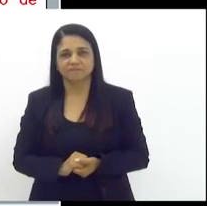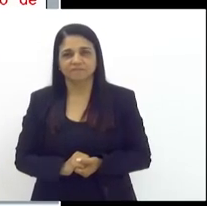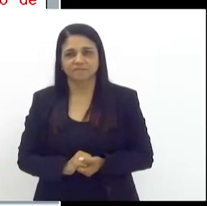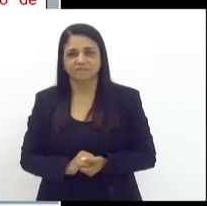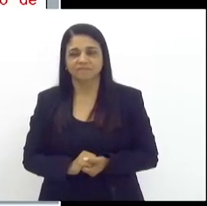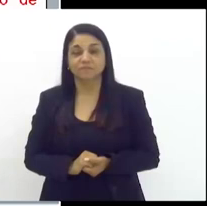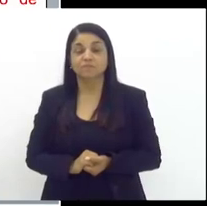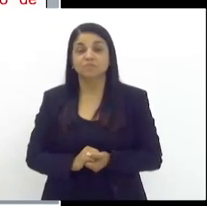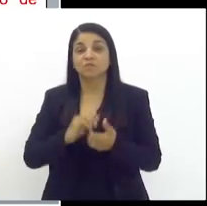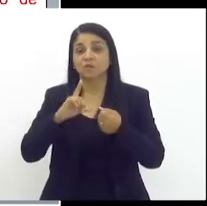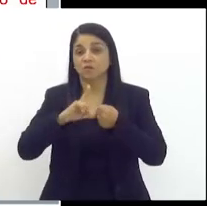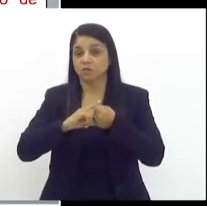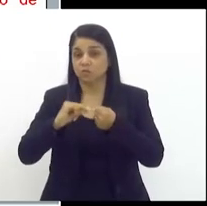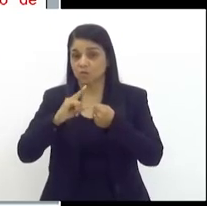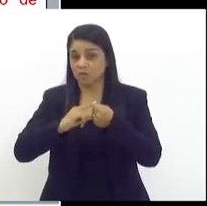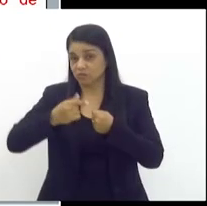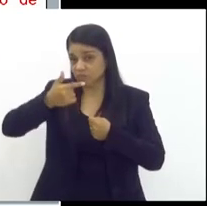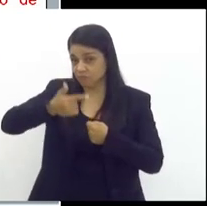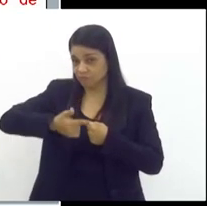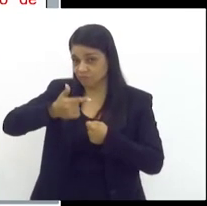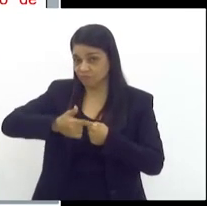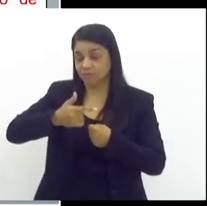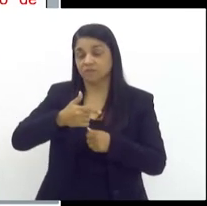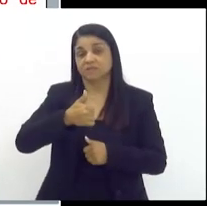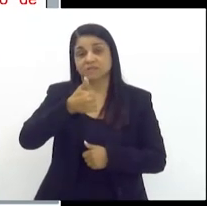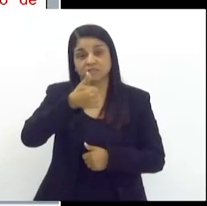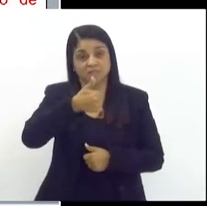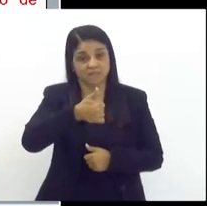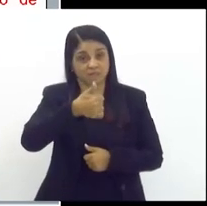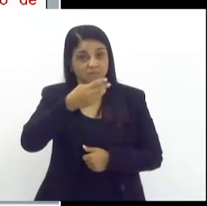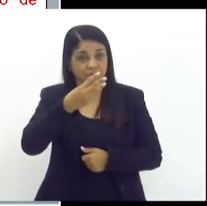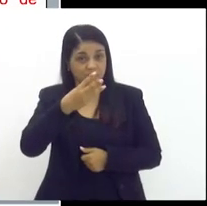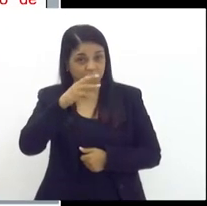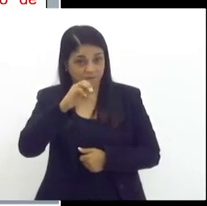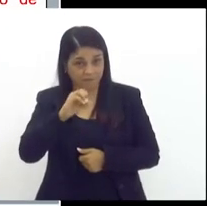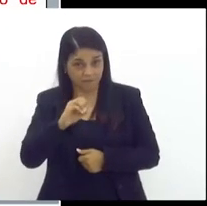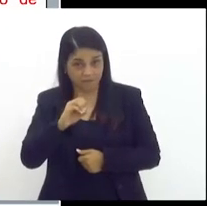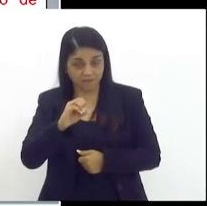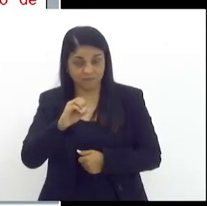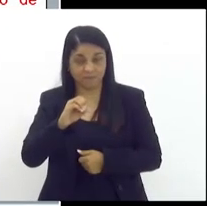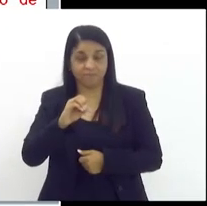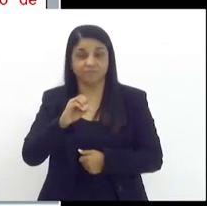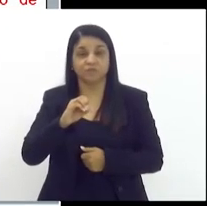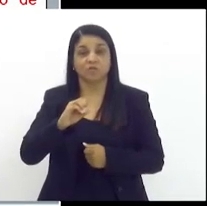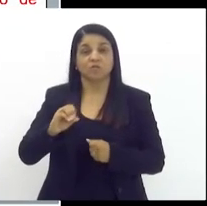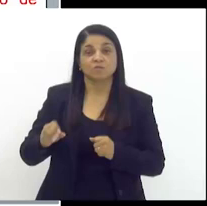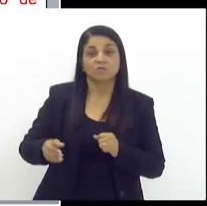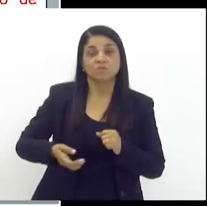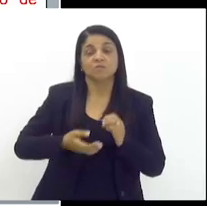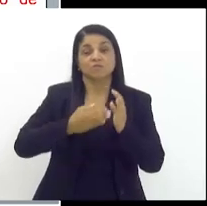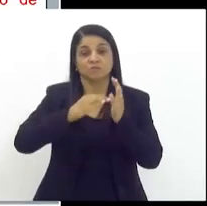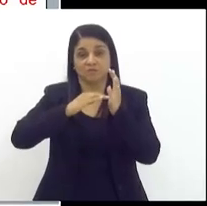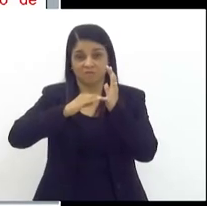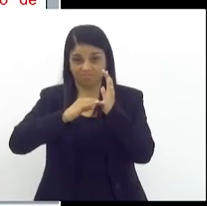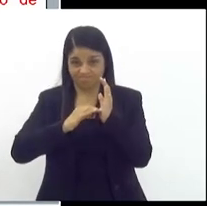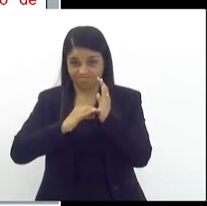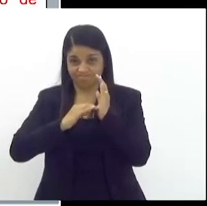e no artigo segundo artigo 130 dizendo que quando Senado Federal